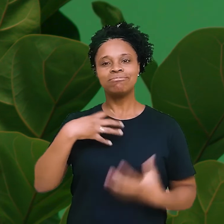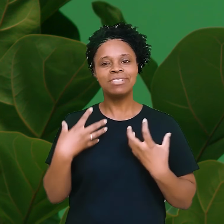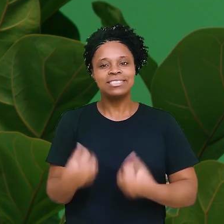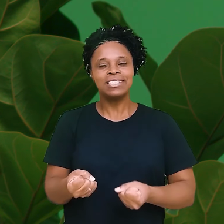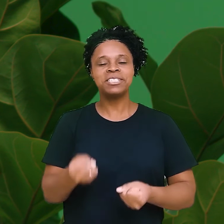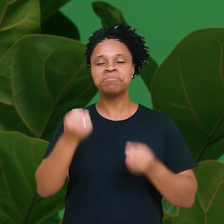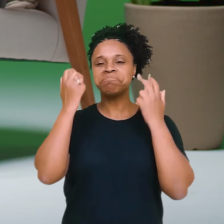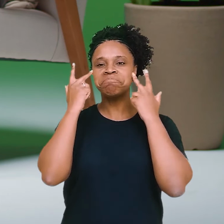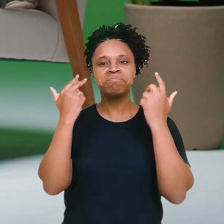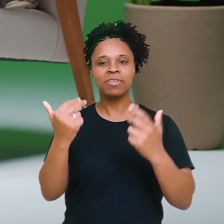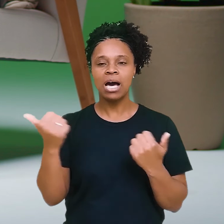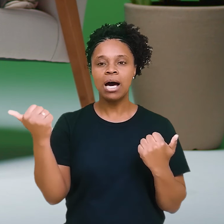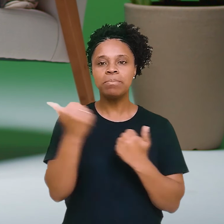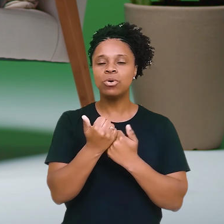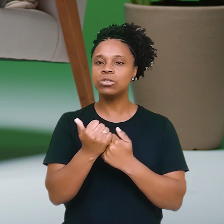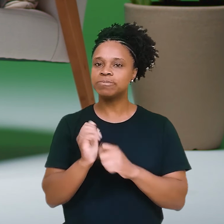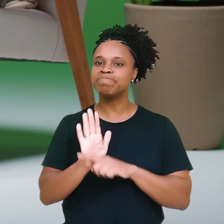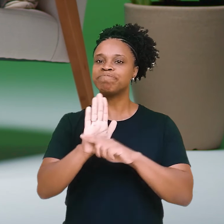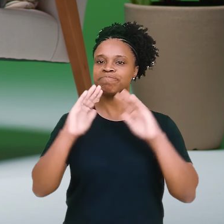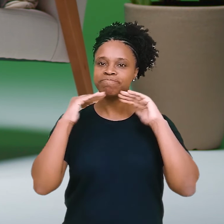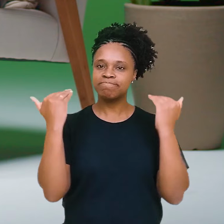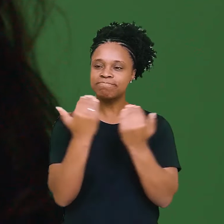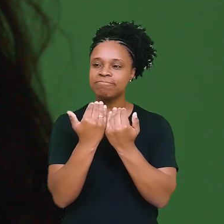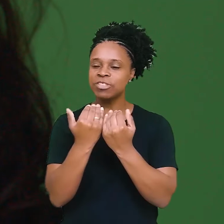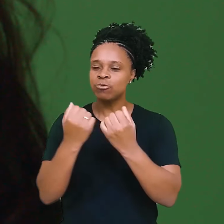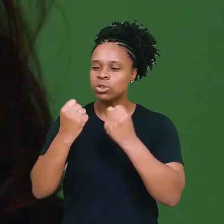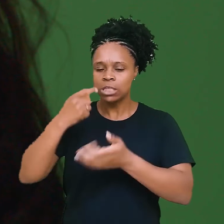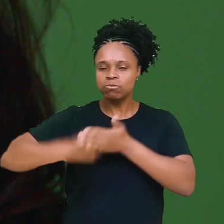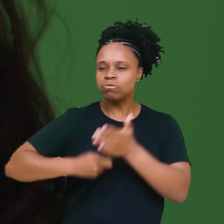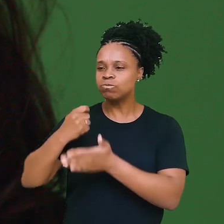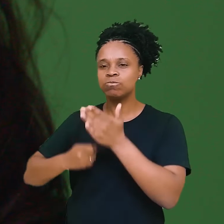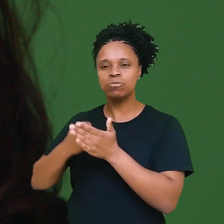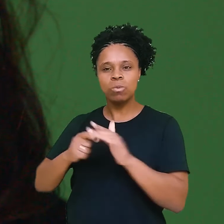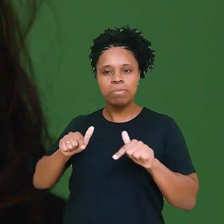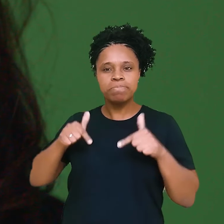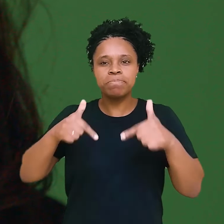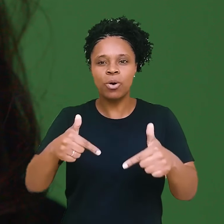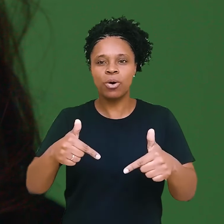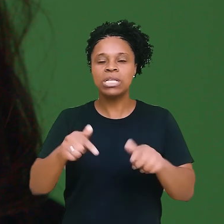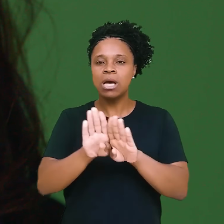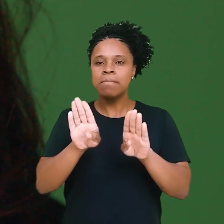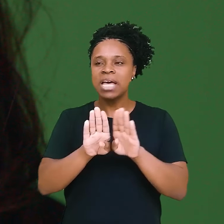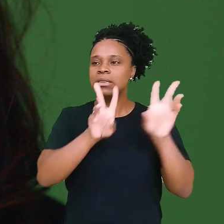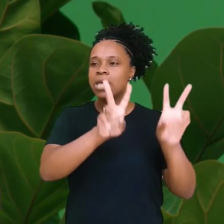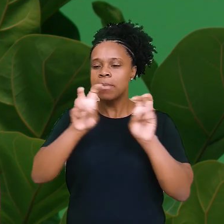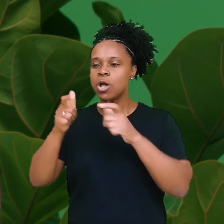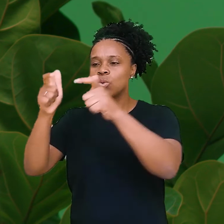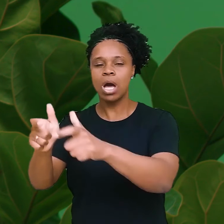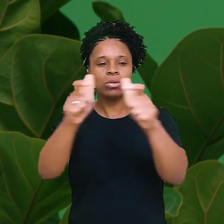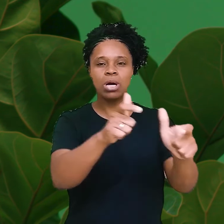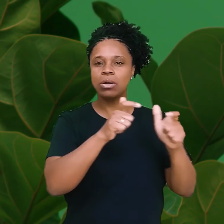como se não houvesse preconceito. Então, apoio, ele constrói ali uma comunidade, ele fortalece a nossa luta da comunidade, leva o tema